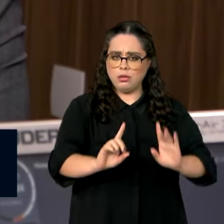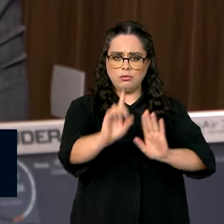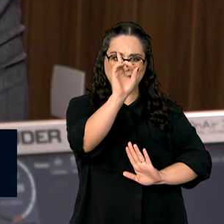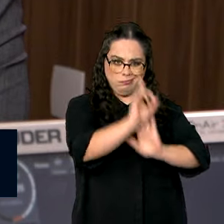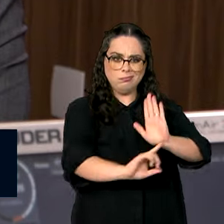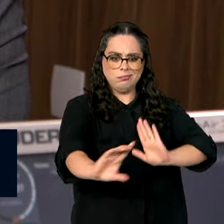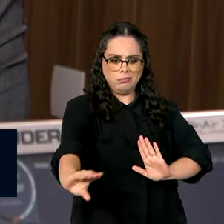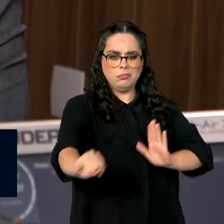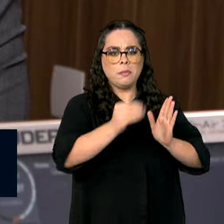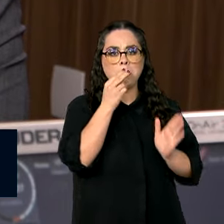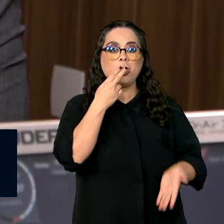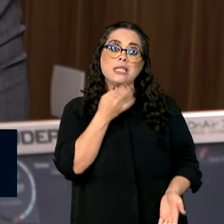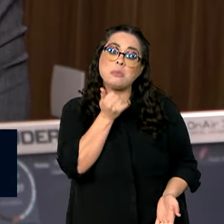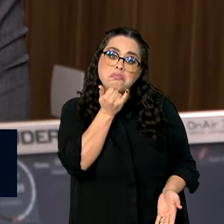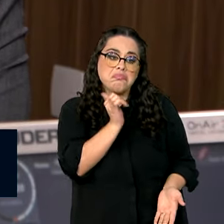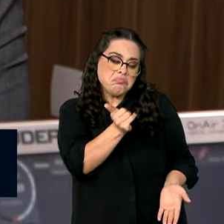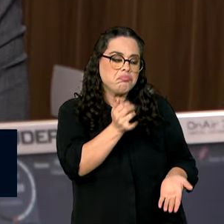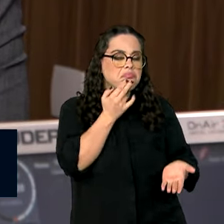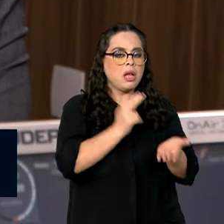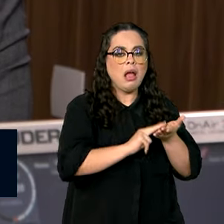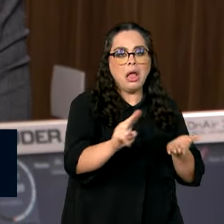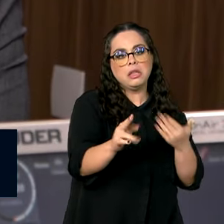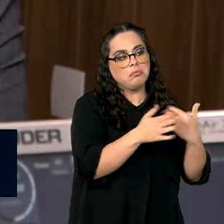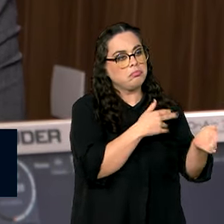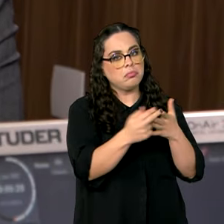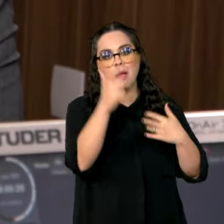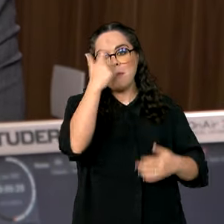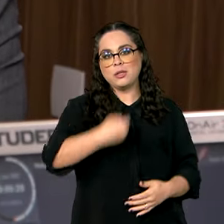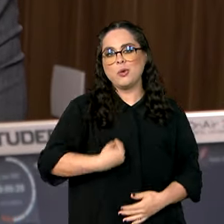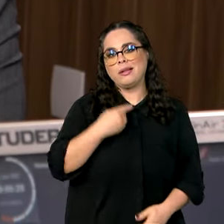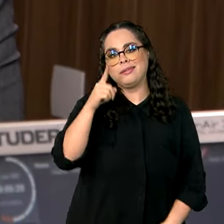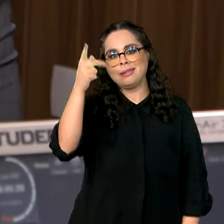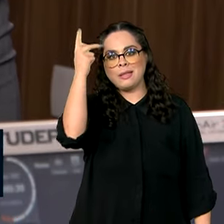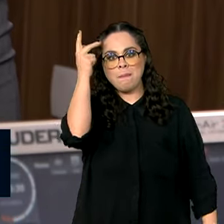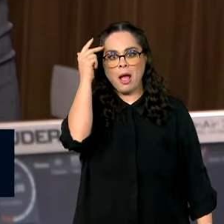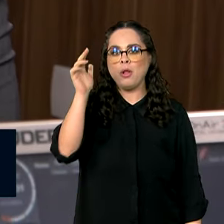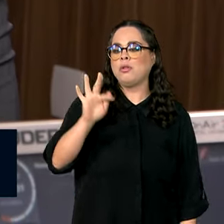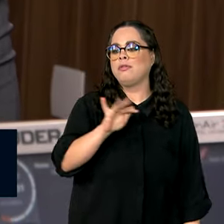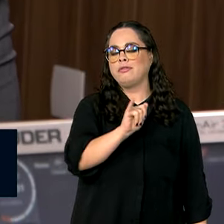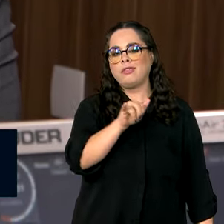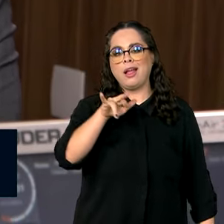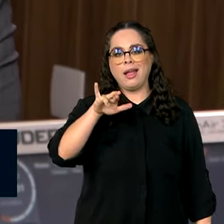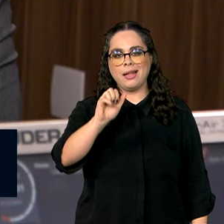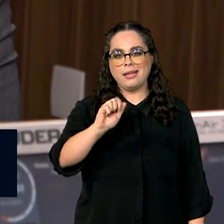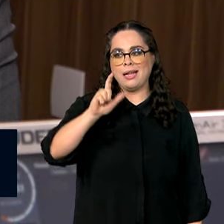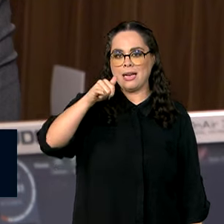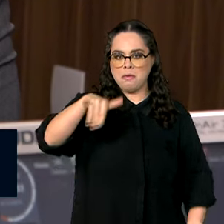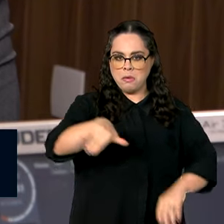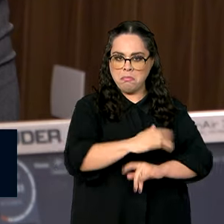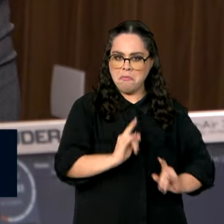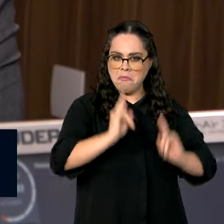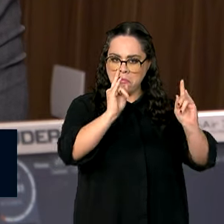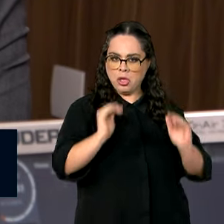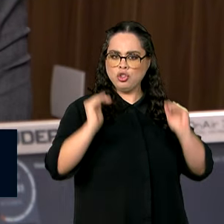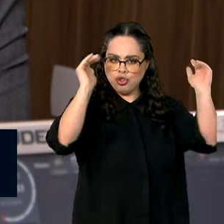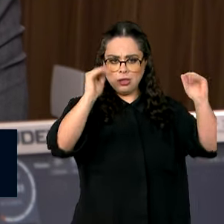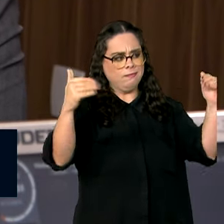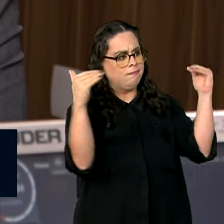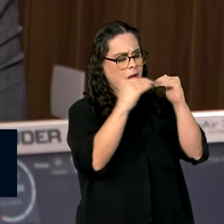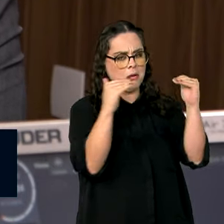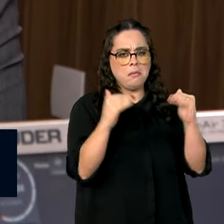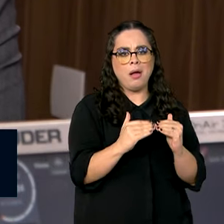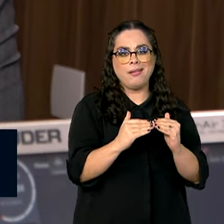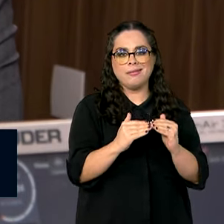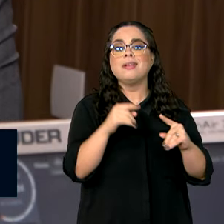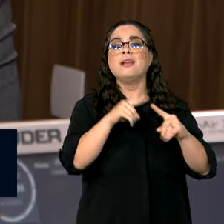uma encomenda uma carta que qualquer cidadão que vive na Faria Lima Então esse programa ele é muito importante porque a gente dá cidadania para